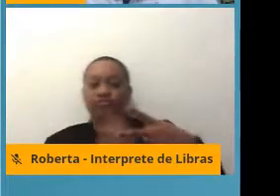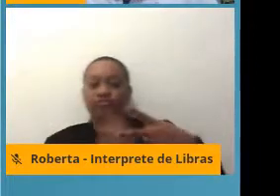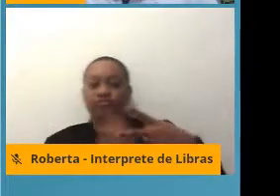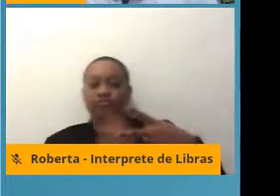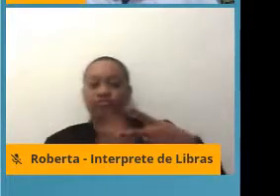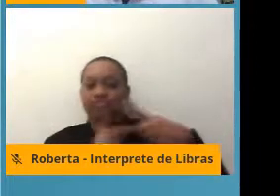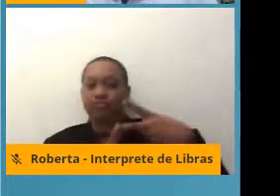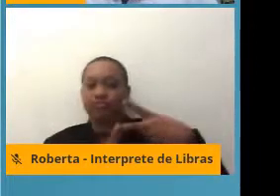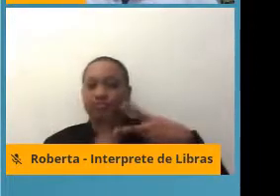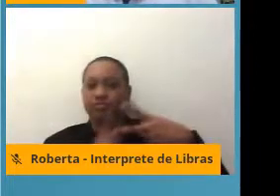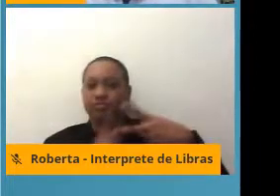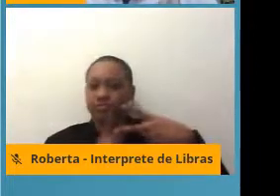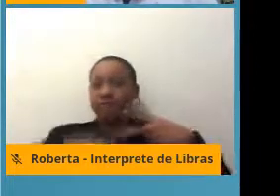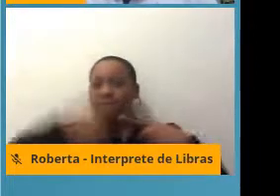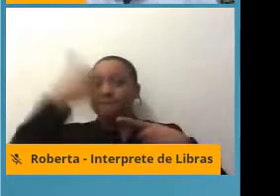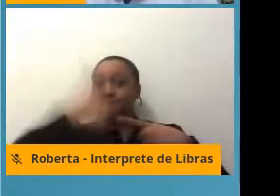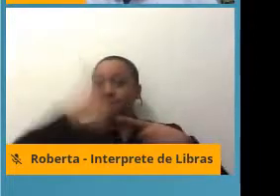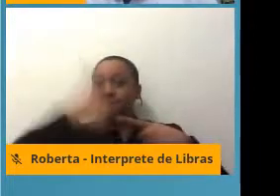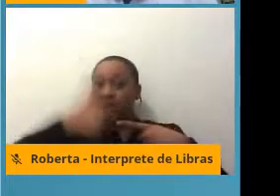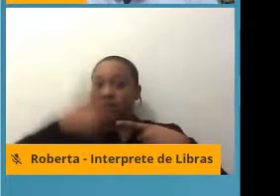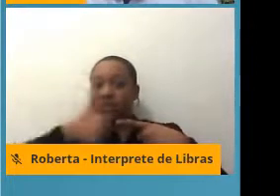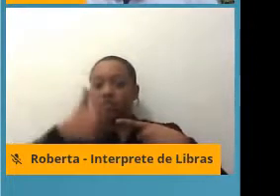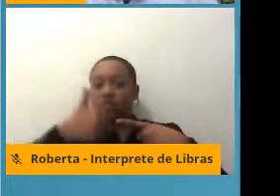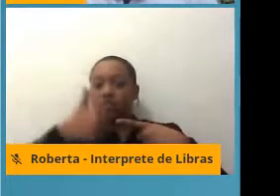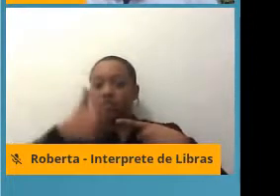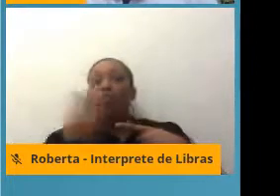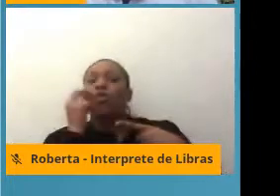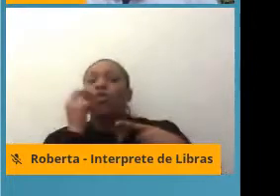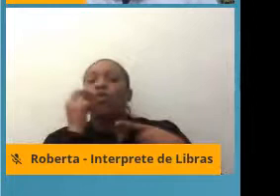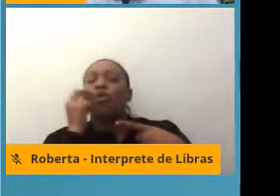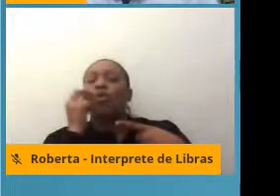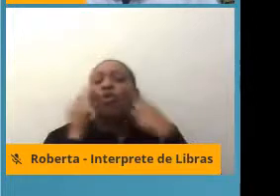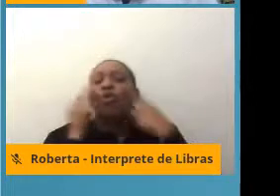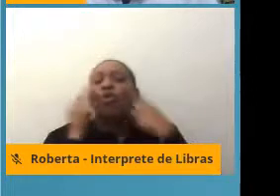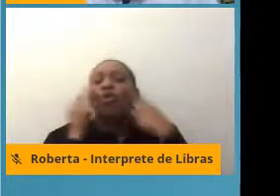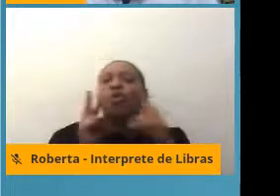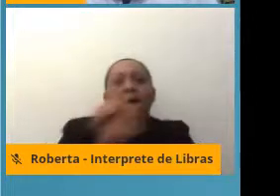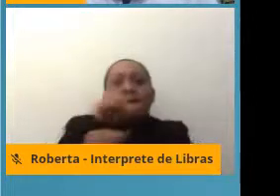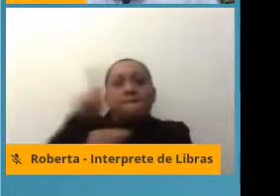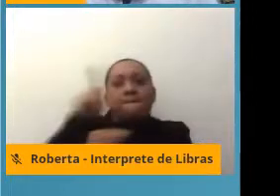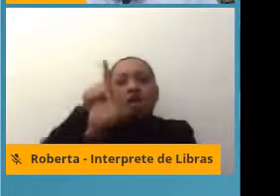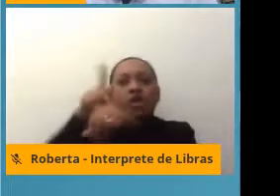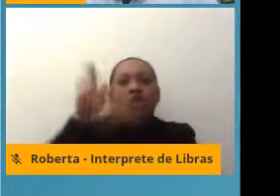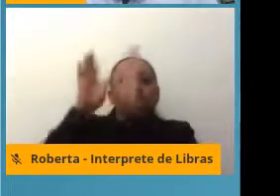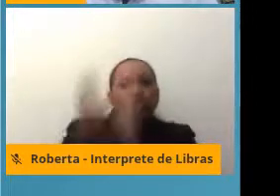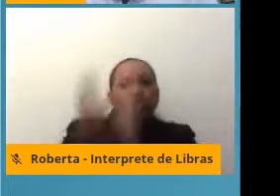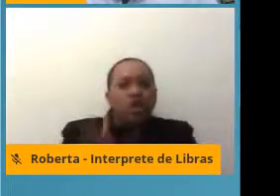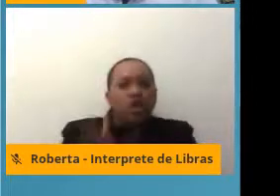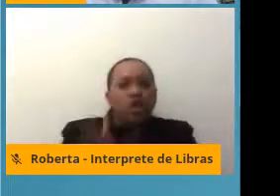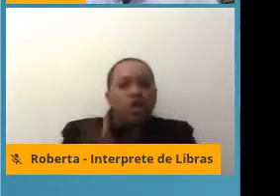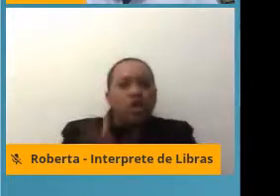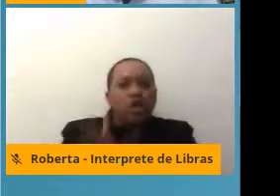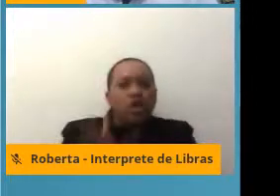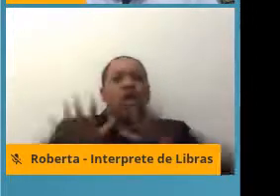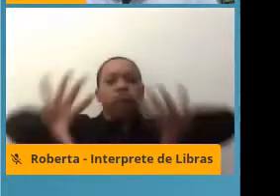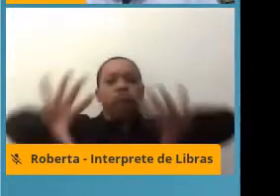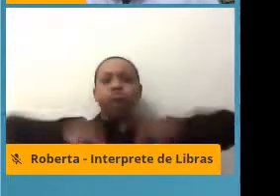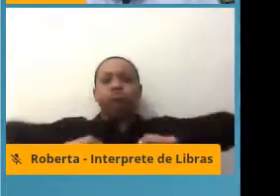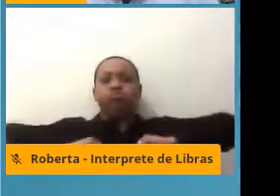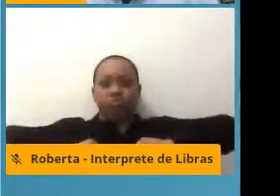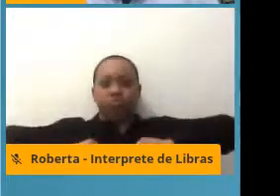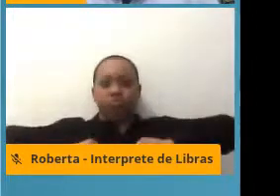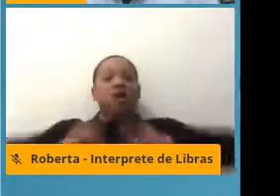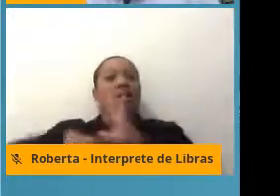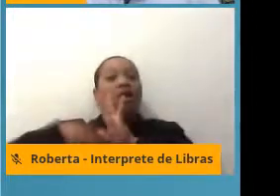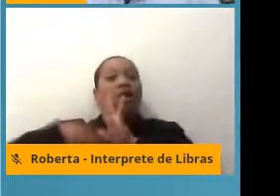foram atingidos pela Covid antes da gente, né, e que já estão numa fase mais avançada da pandemia, para ter uma ideia de que cenários